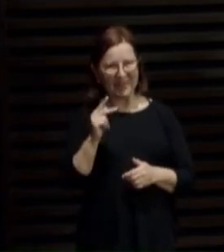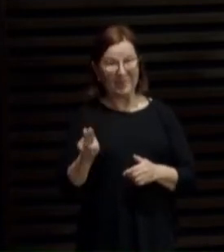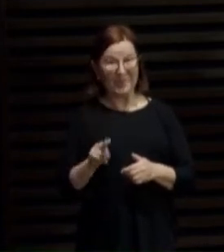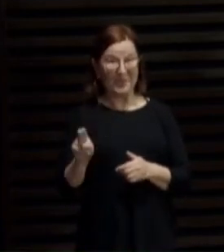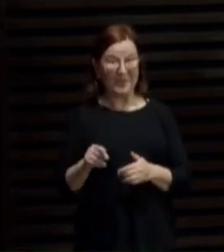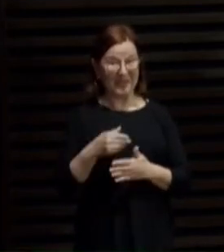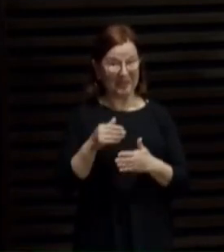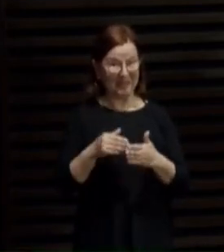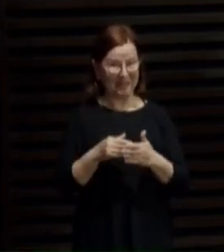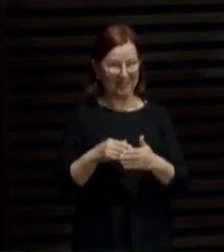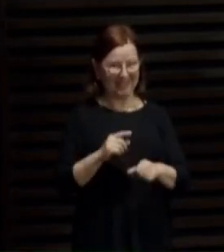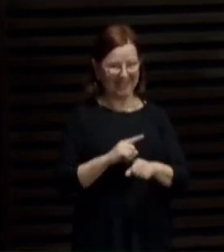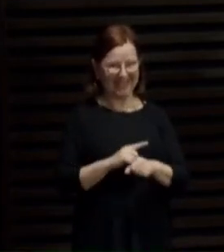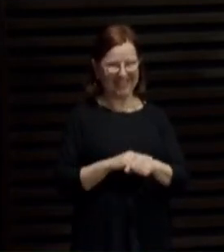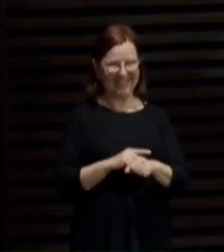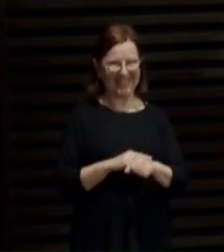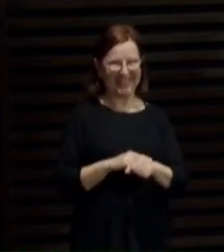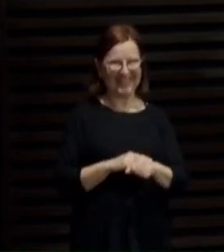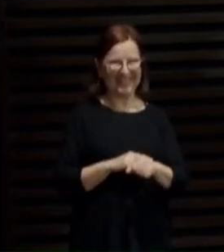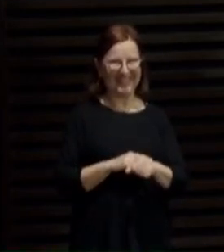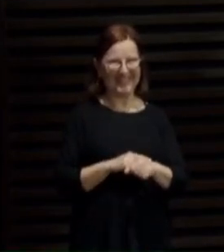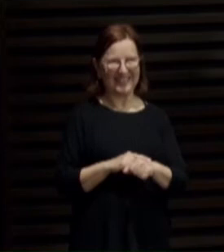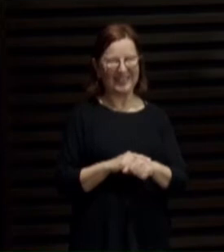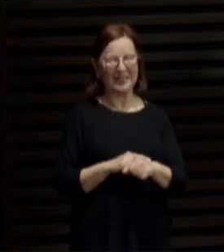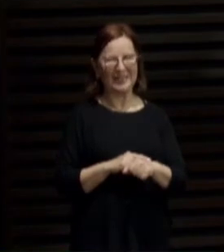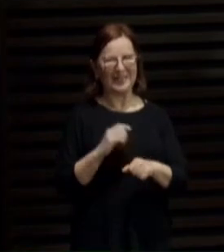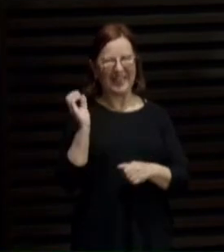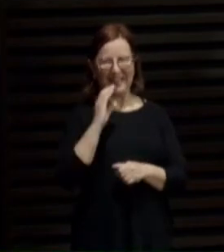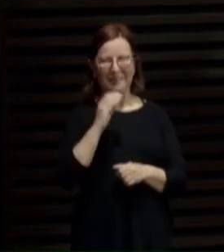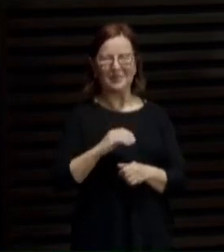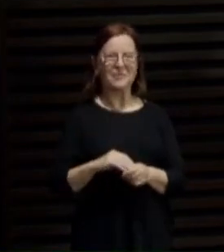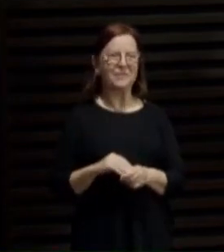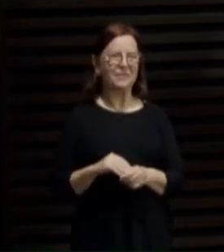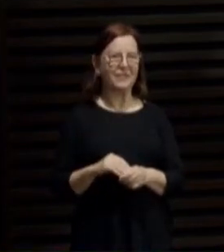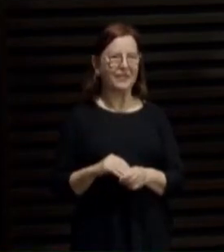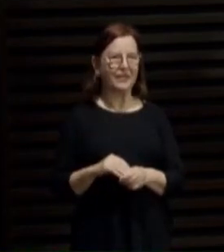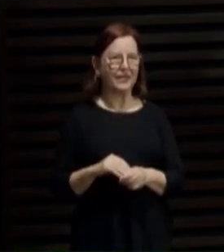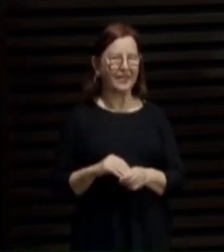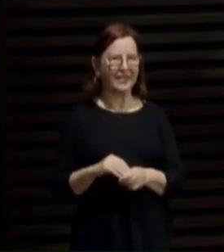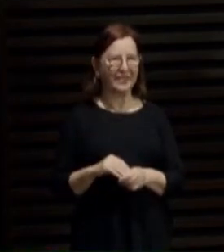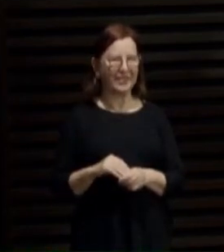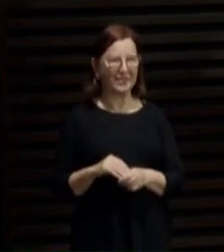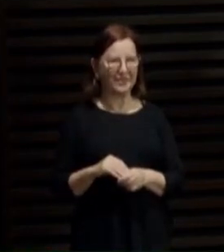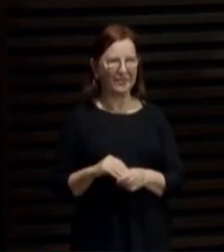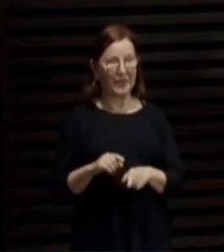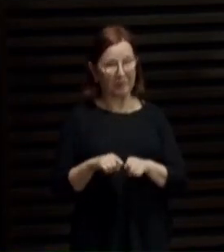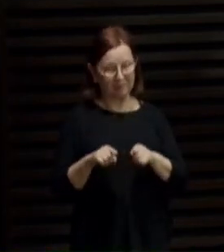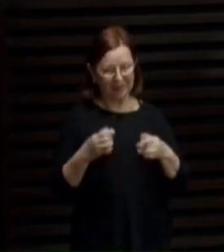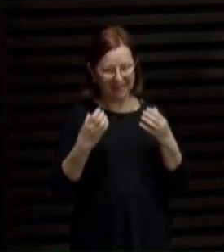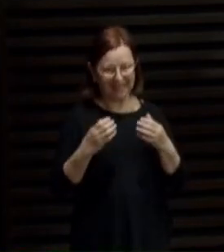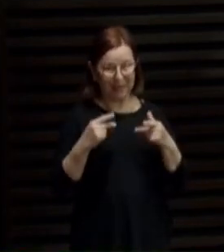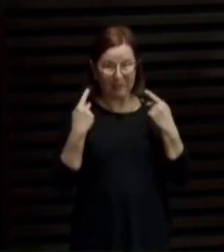Isso é uma espécie de jogo, mas eu quero ficar dentro do tempo.